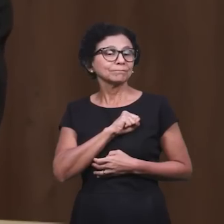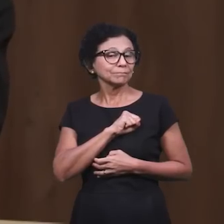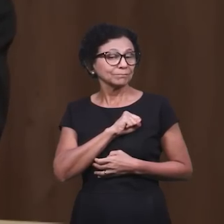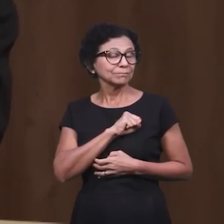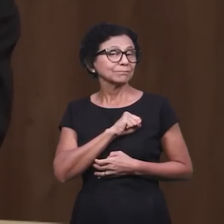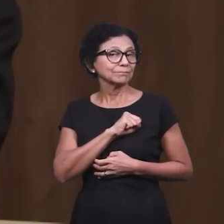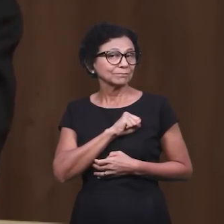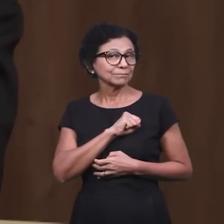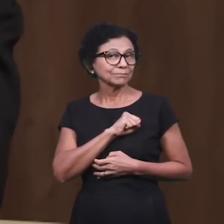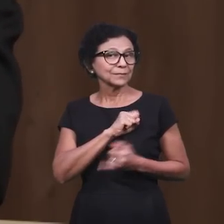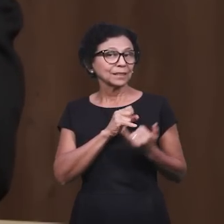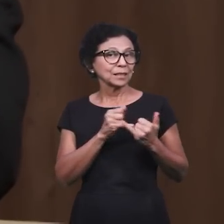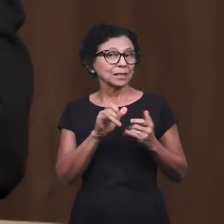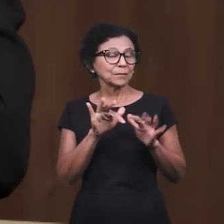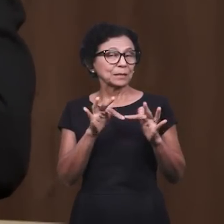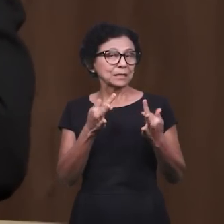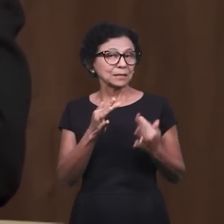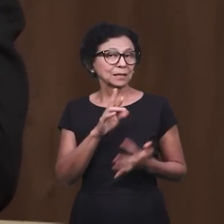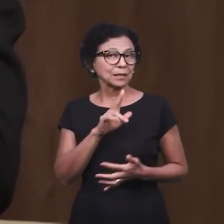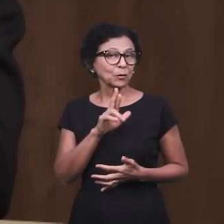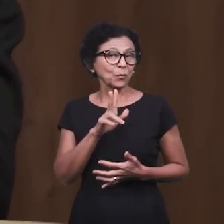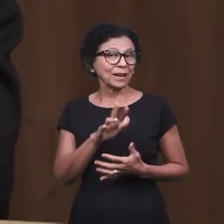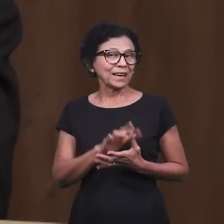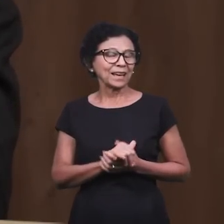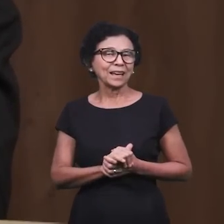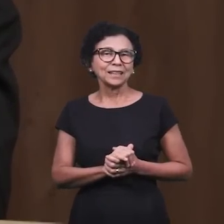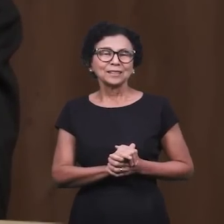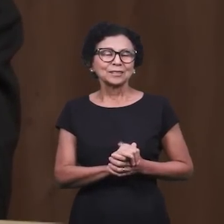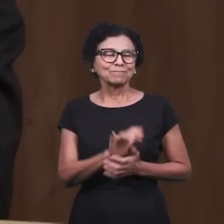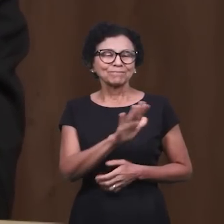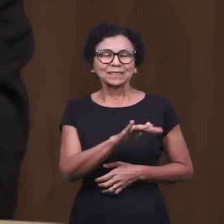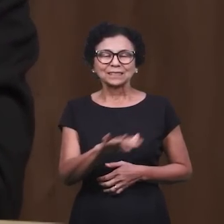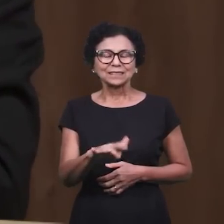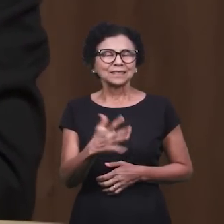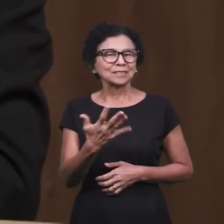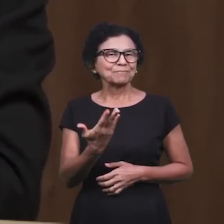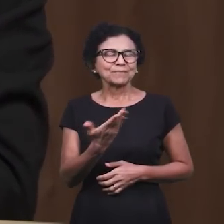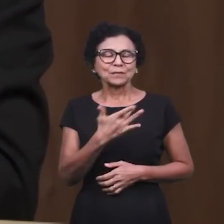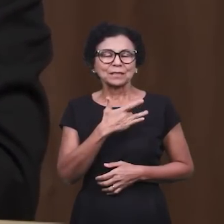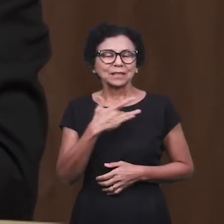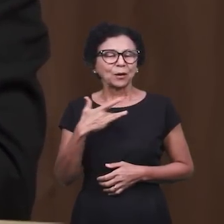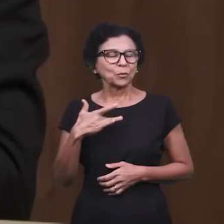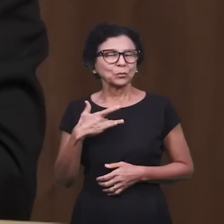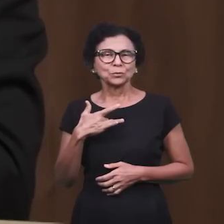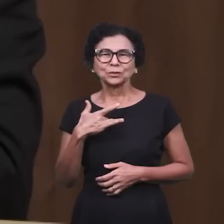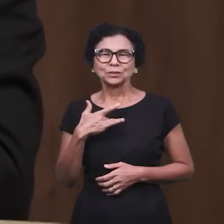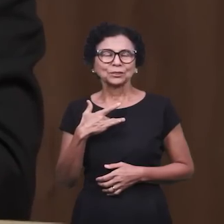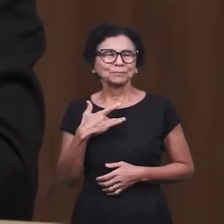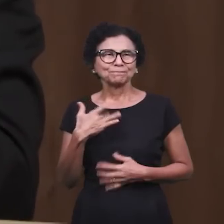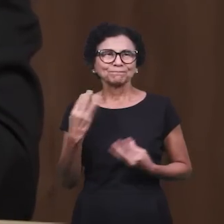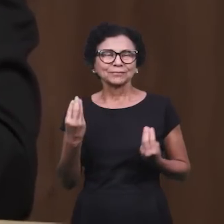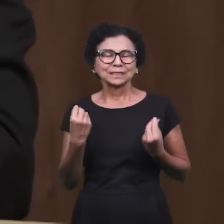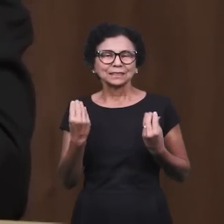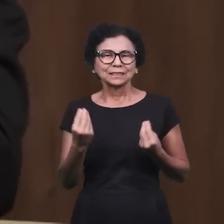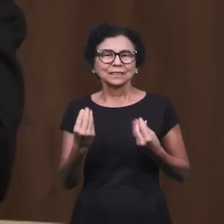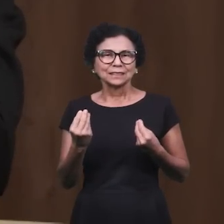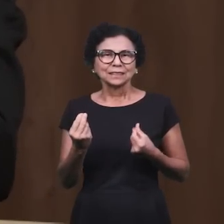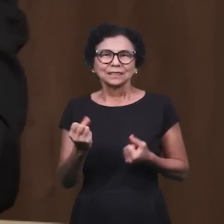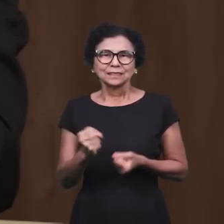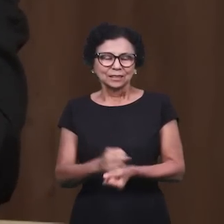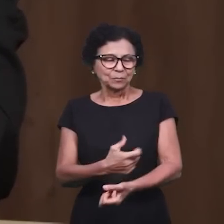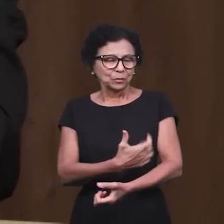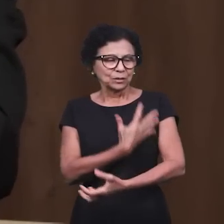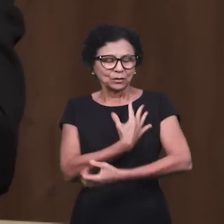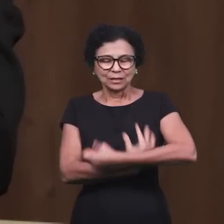simples, não é. Isso dá saúde emocional à criança. Verdade. Porque ela cresce lá onde o pai trata bem